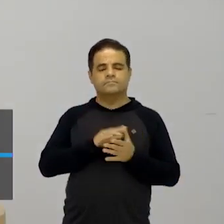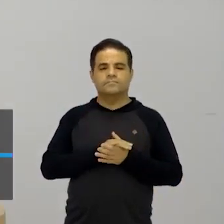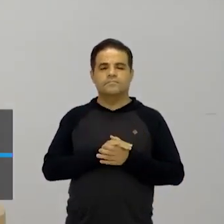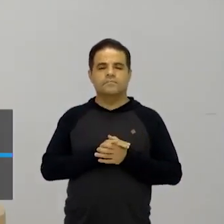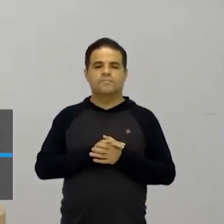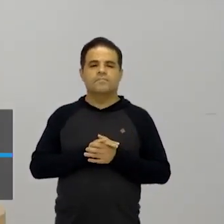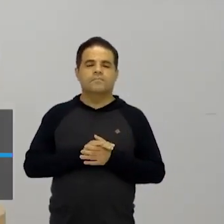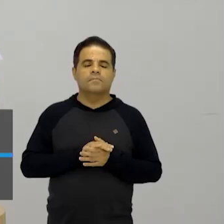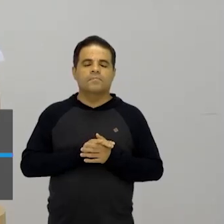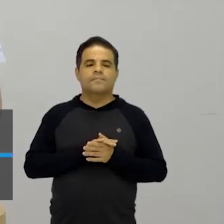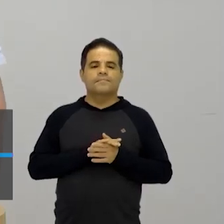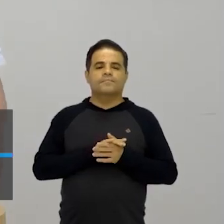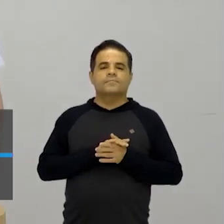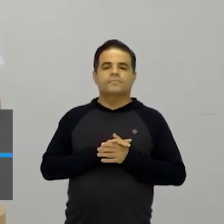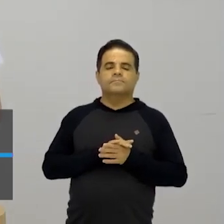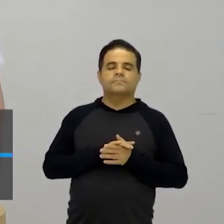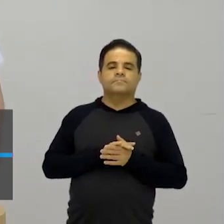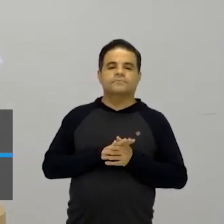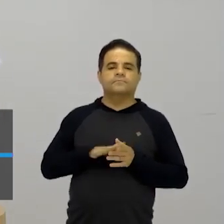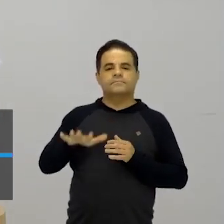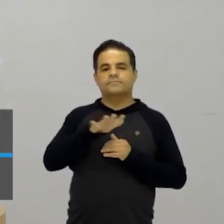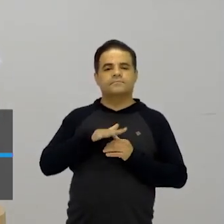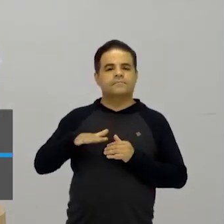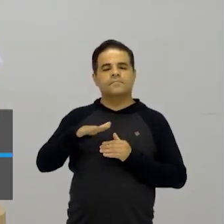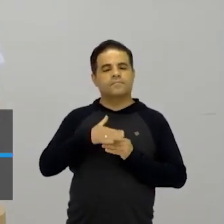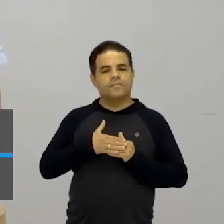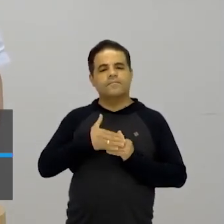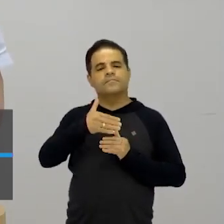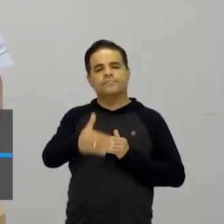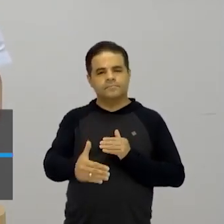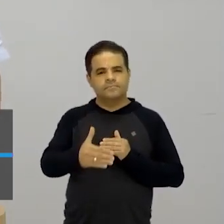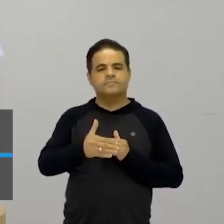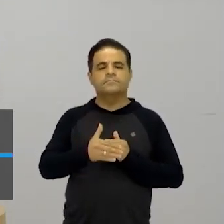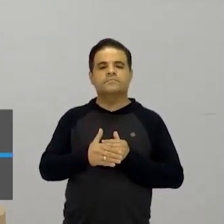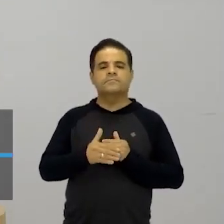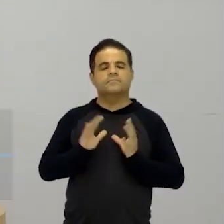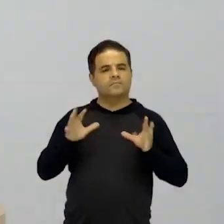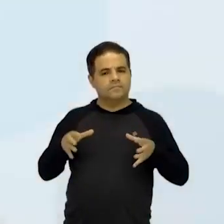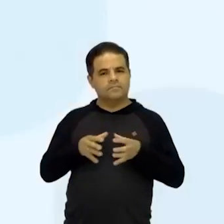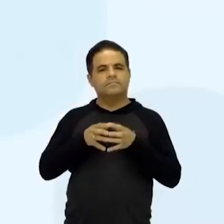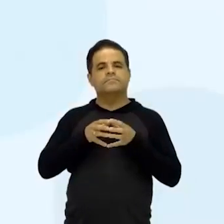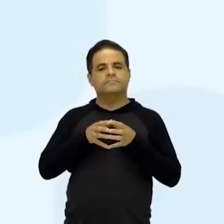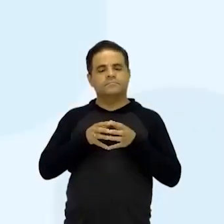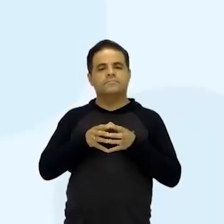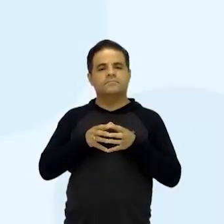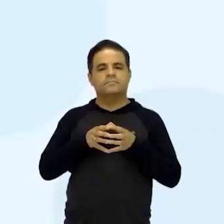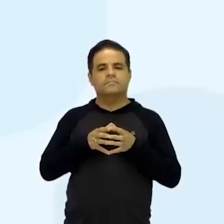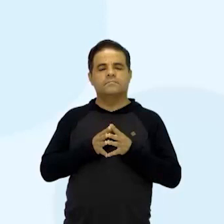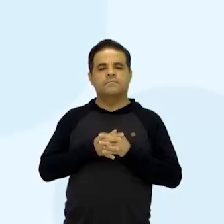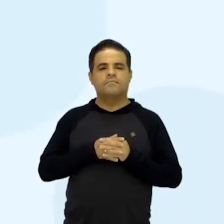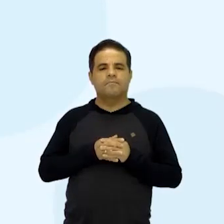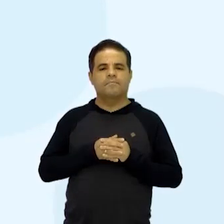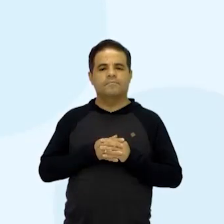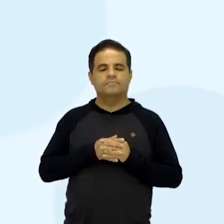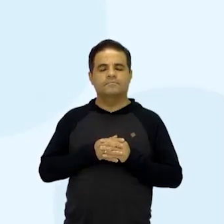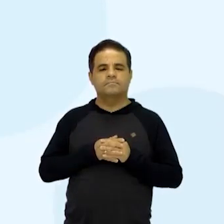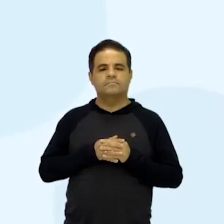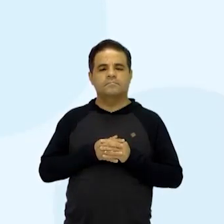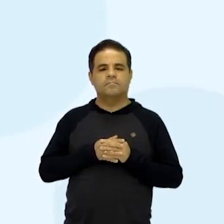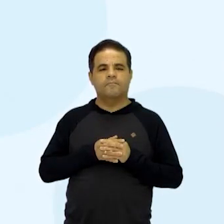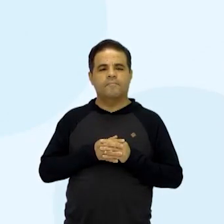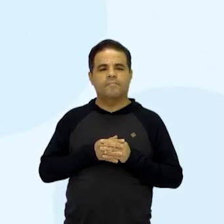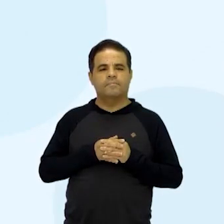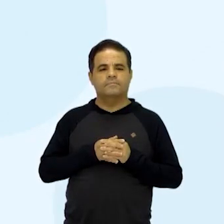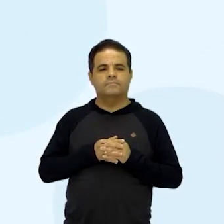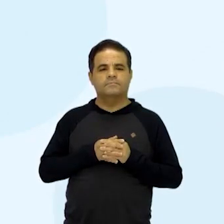Let's check a possible answer for that. On the screen, it will be there. So the screen is showing to you. We